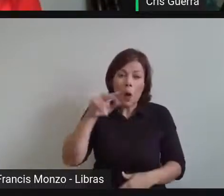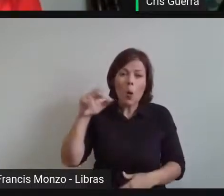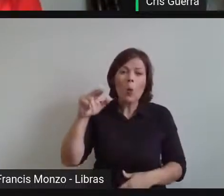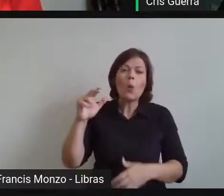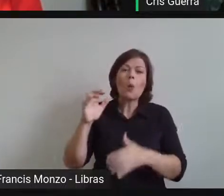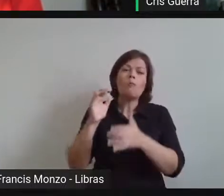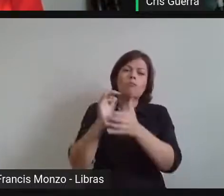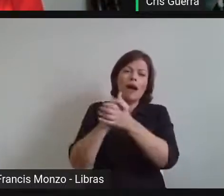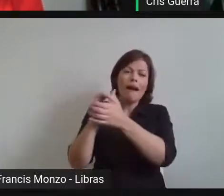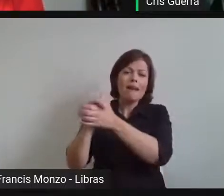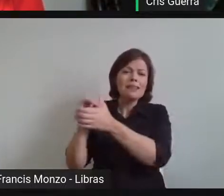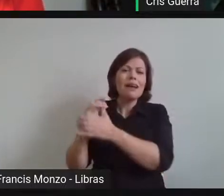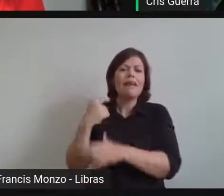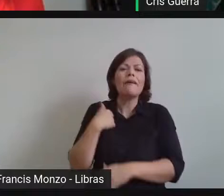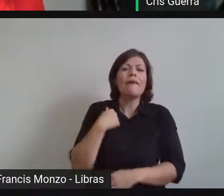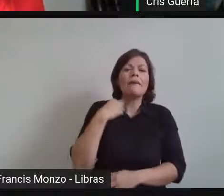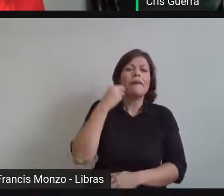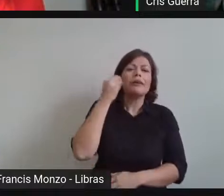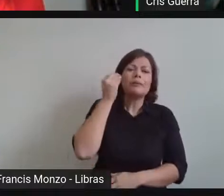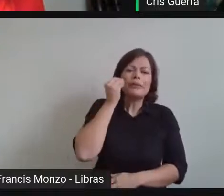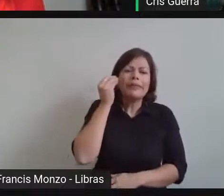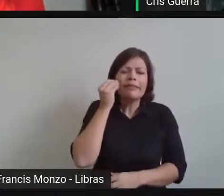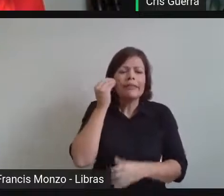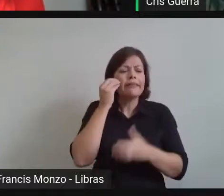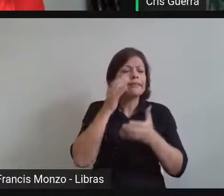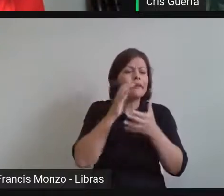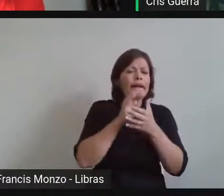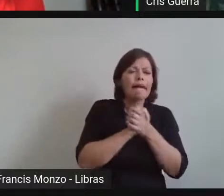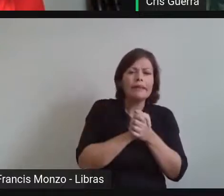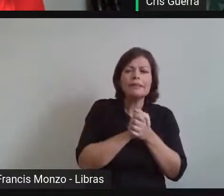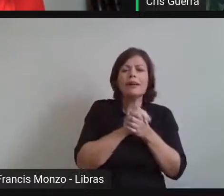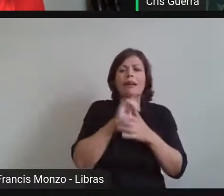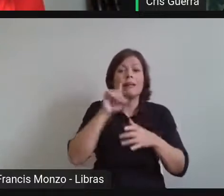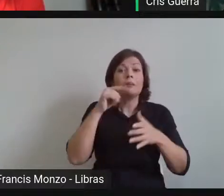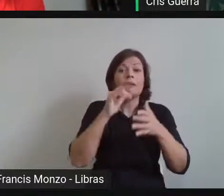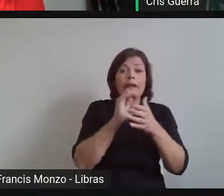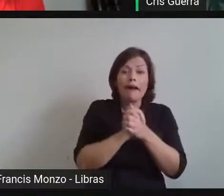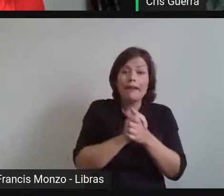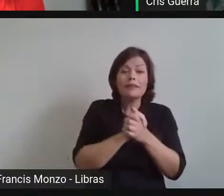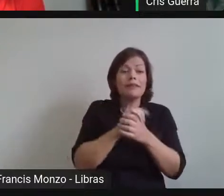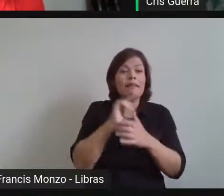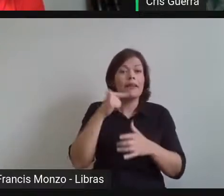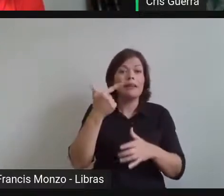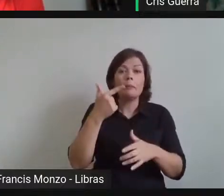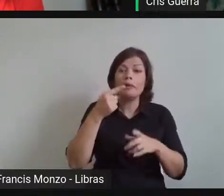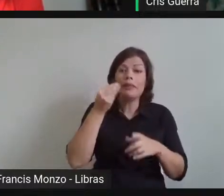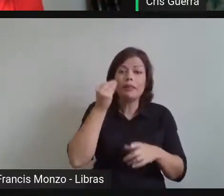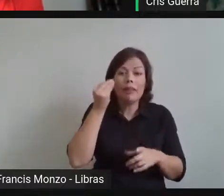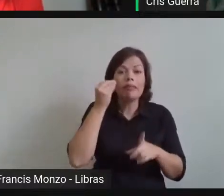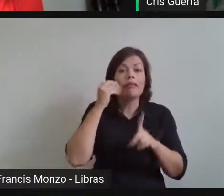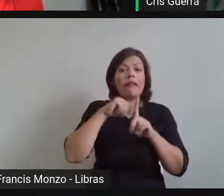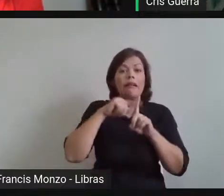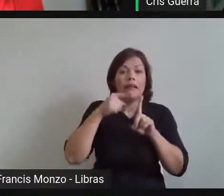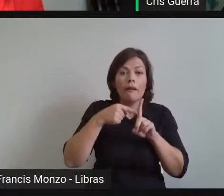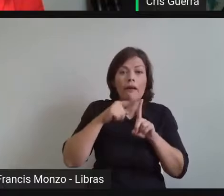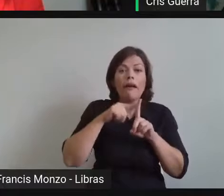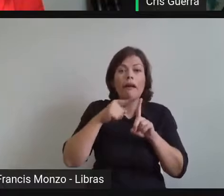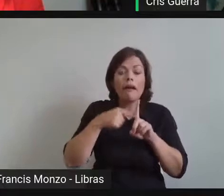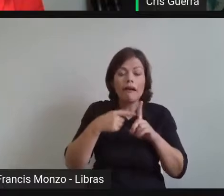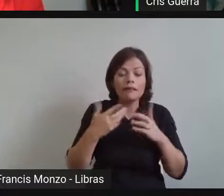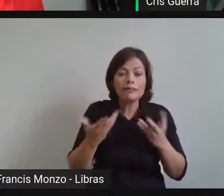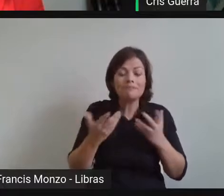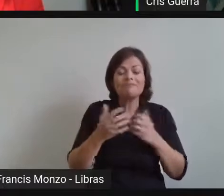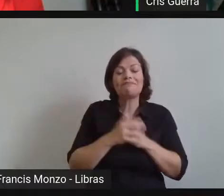enviuvei, e tentei engravidar, não sei o quê, né? Agora, por exemplo, meu namorado mudou aqui para o apartamento do lado do